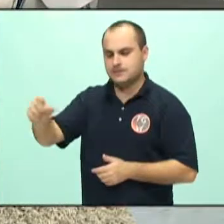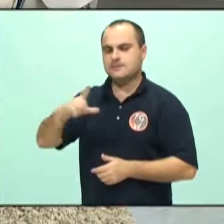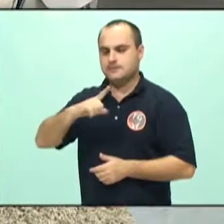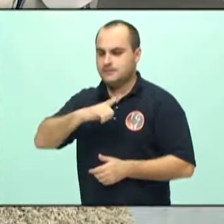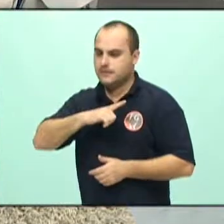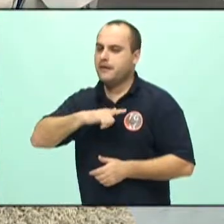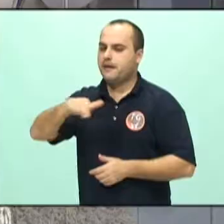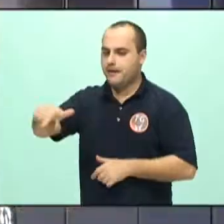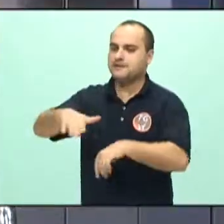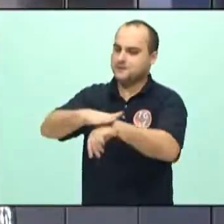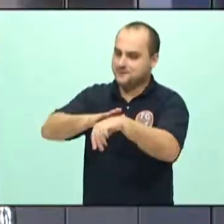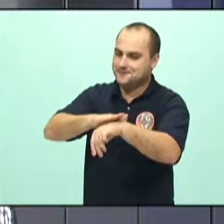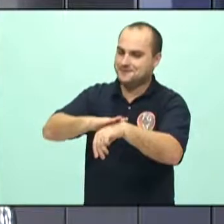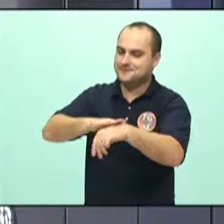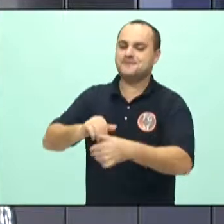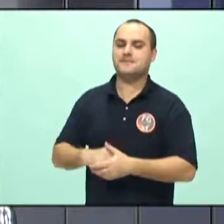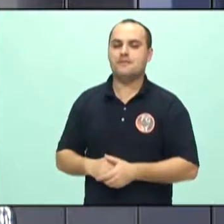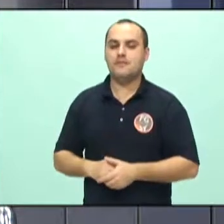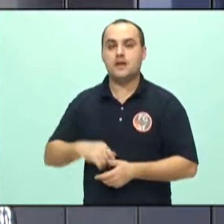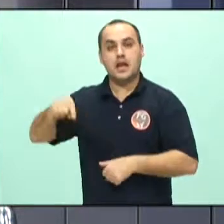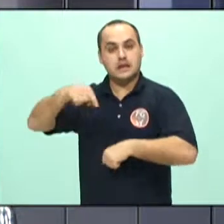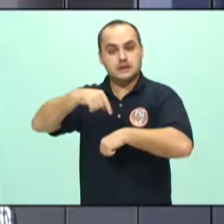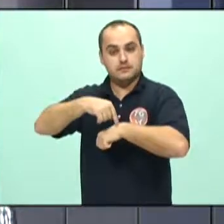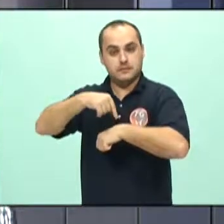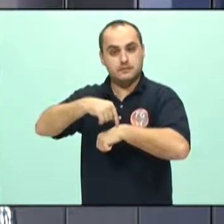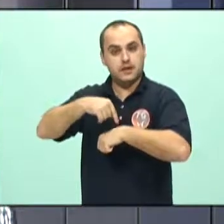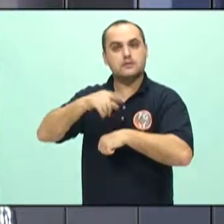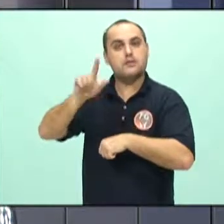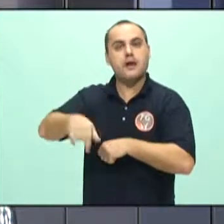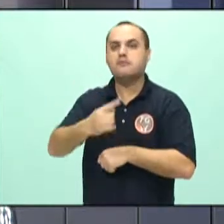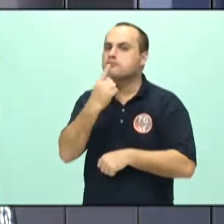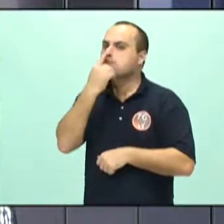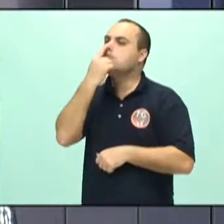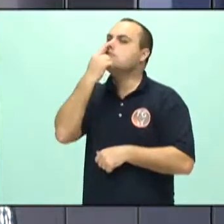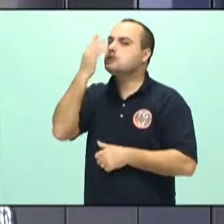cidade. Afinal, a agência do EMOSC aqui,